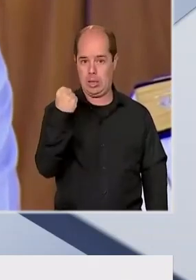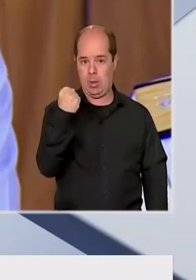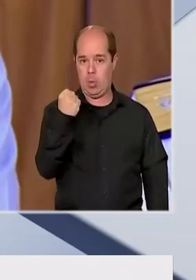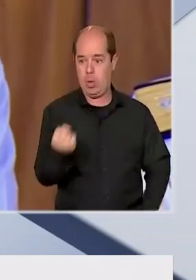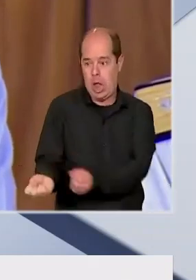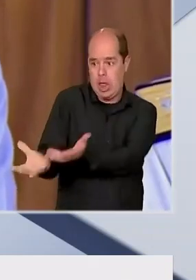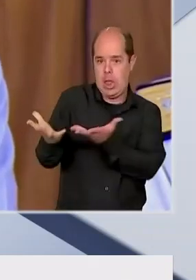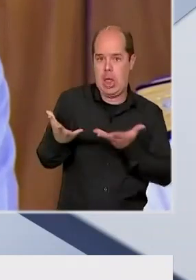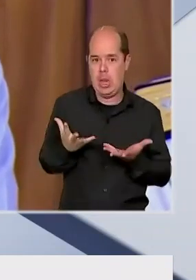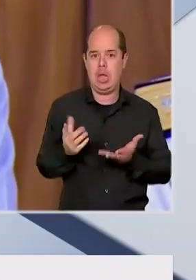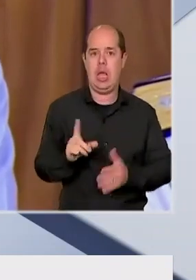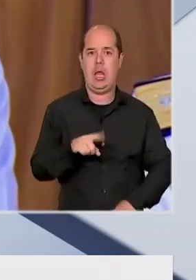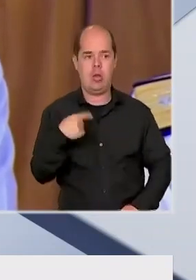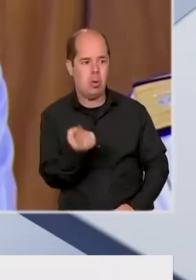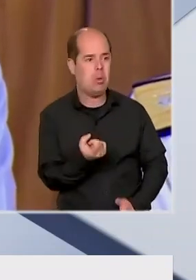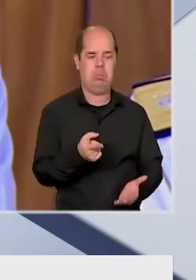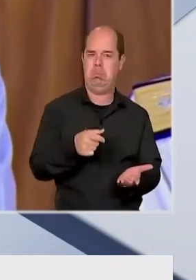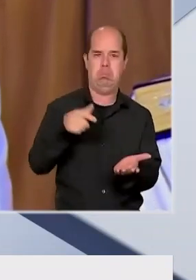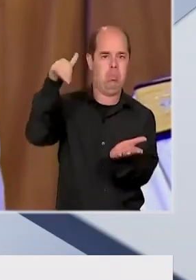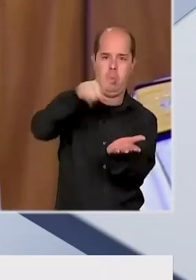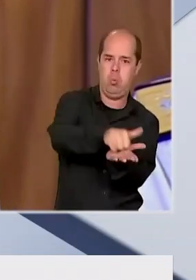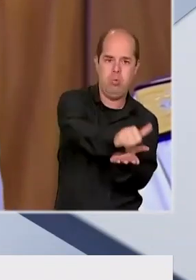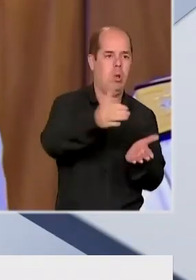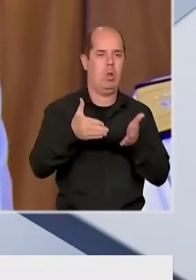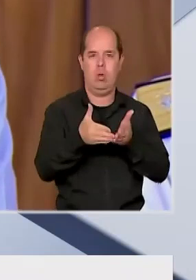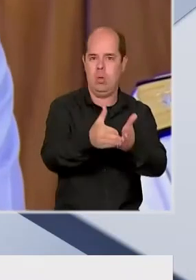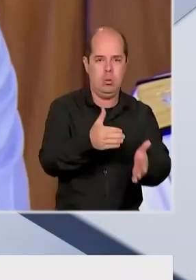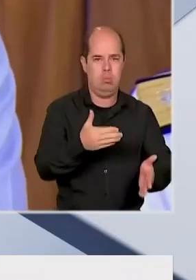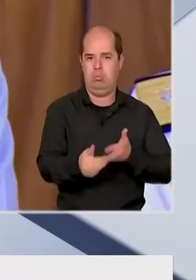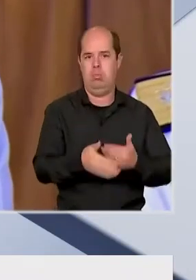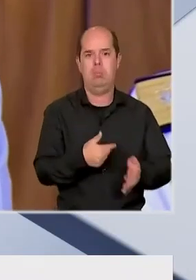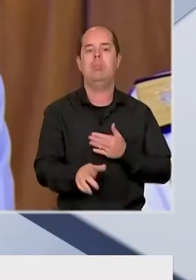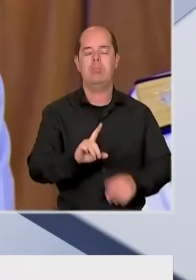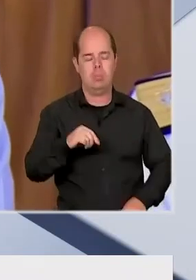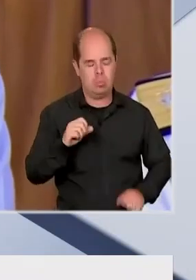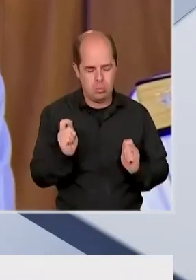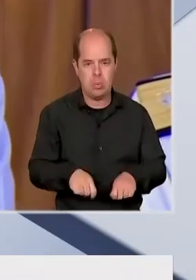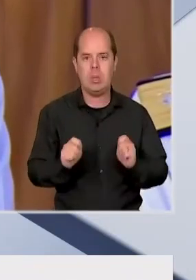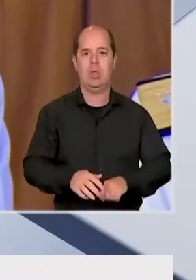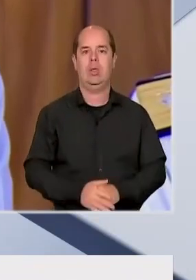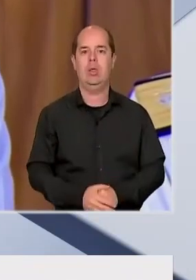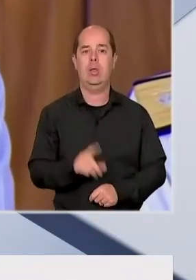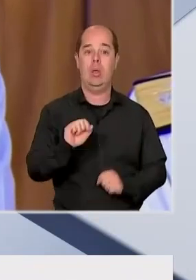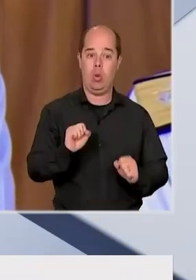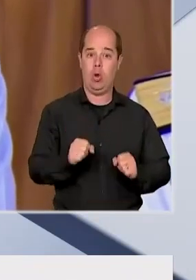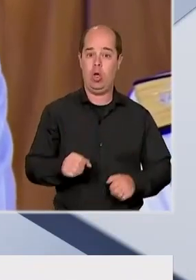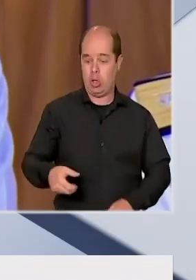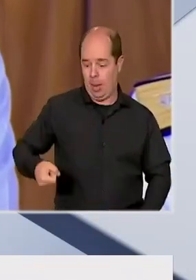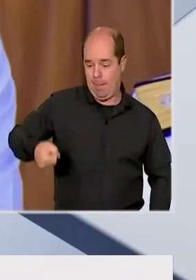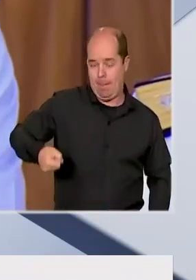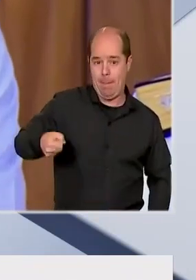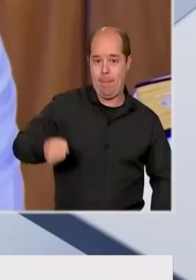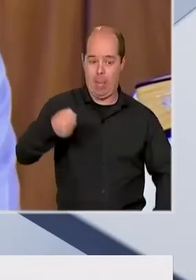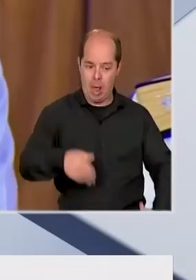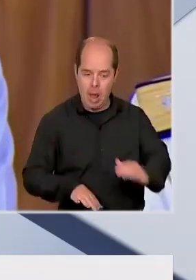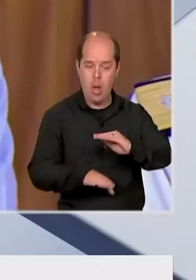com milícias com criminosos grupos criminosos e também responsáveis pelo tráfico de drogas aqui no Brasil e